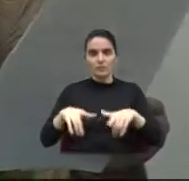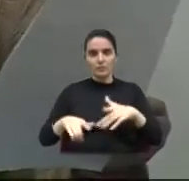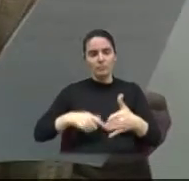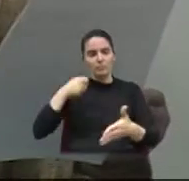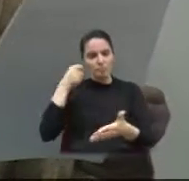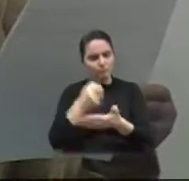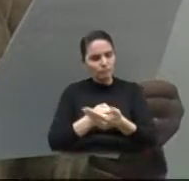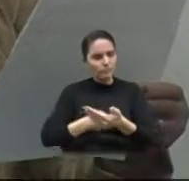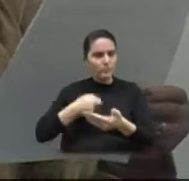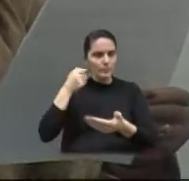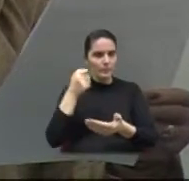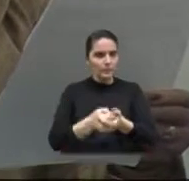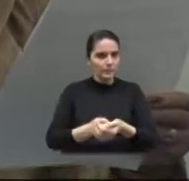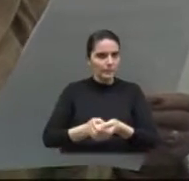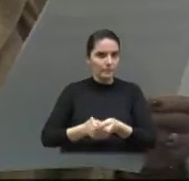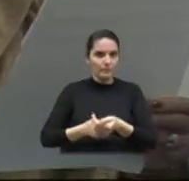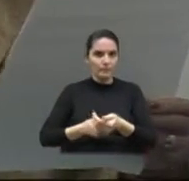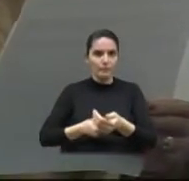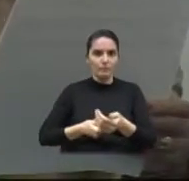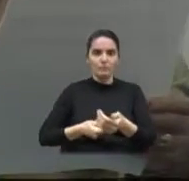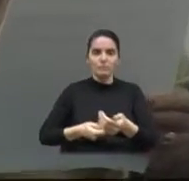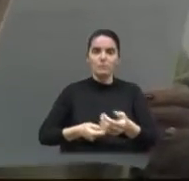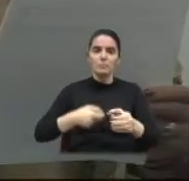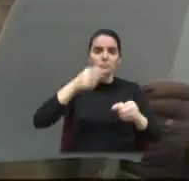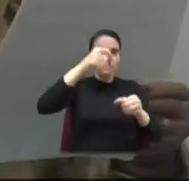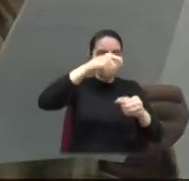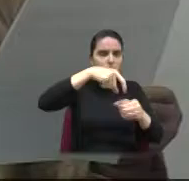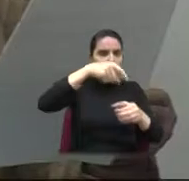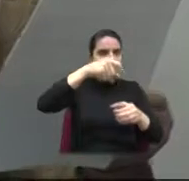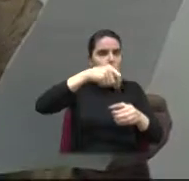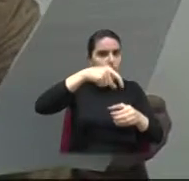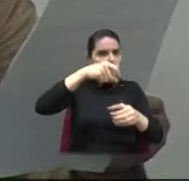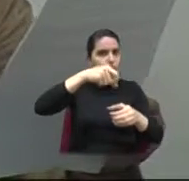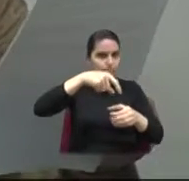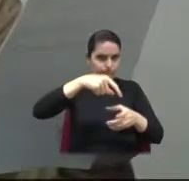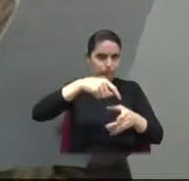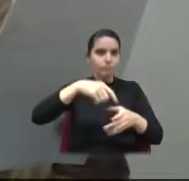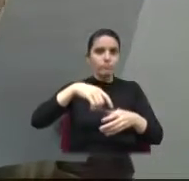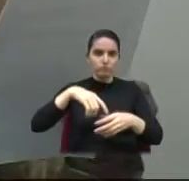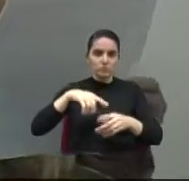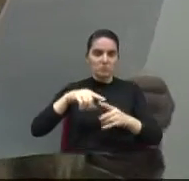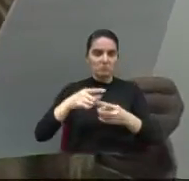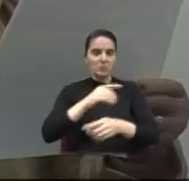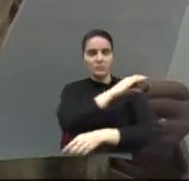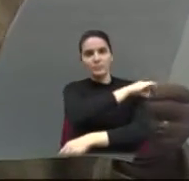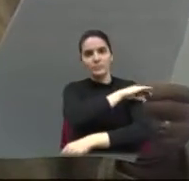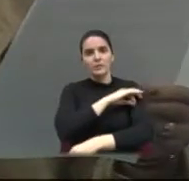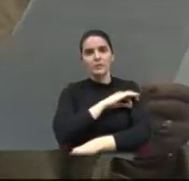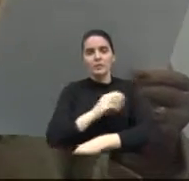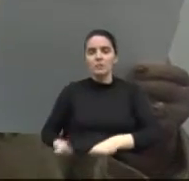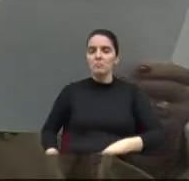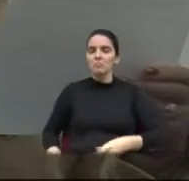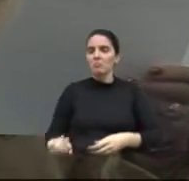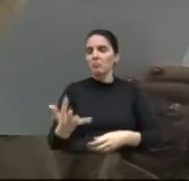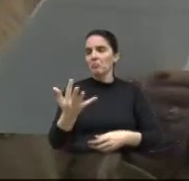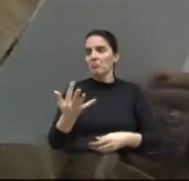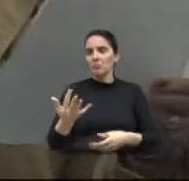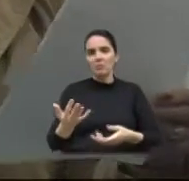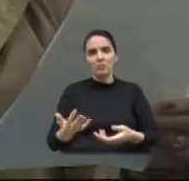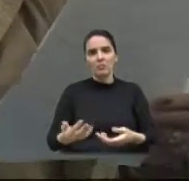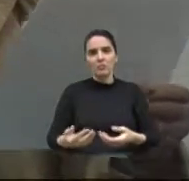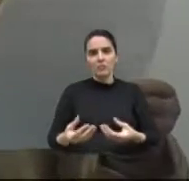seus impostos, pessoas que passam dificuldades e que simplesmente nosso prefeito resolve dispor de uma quantia